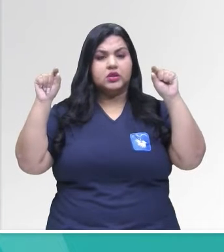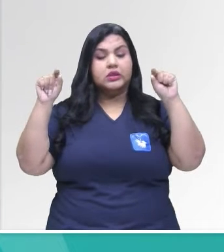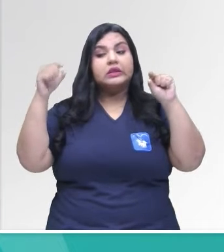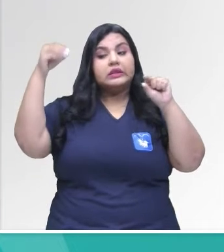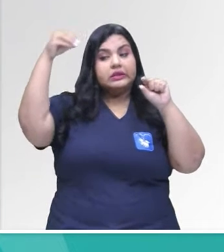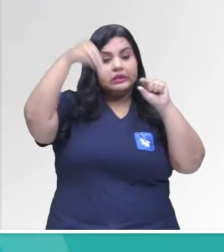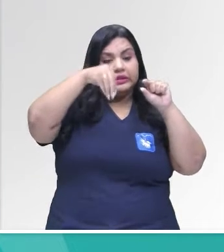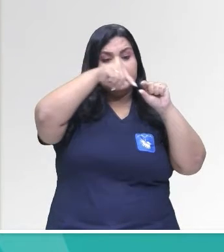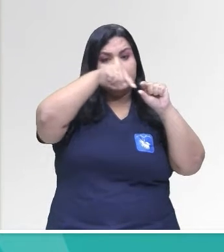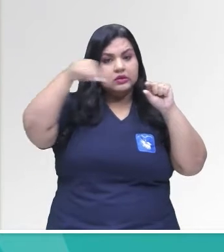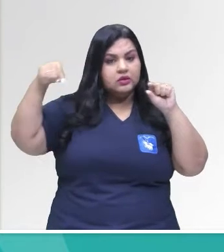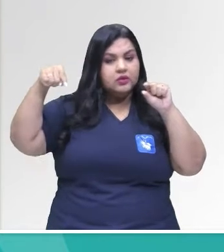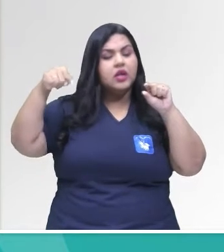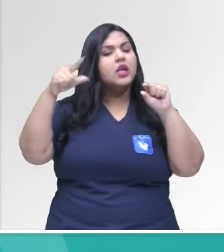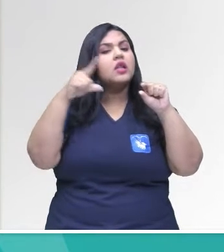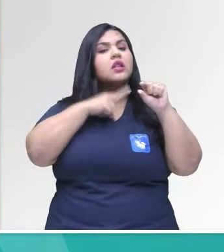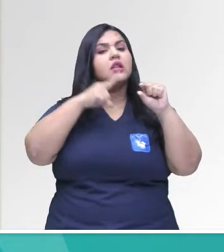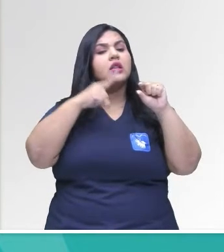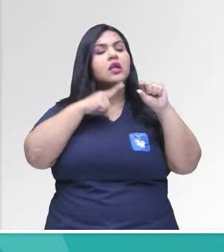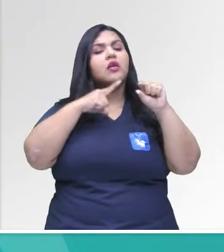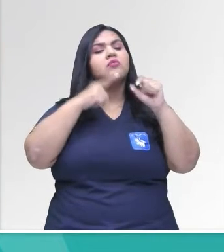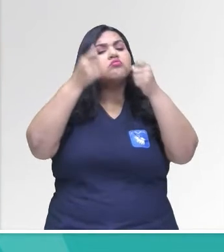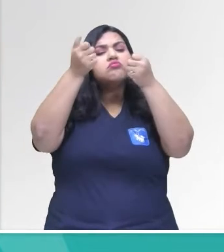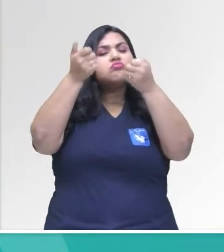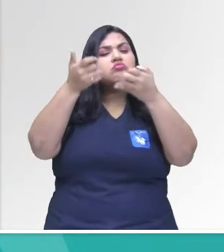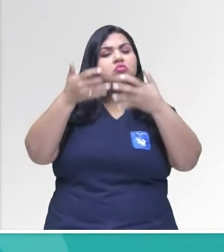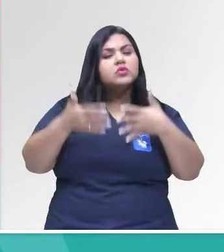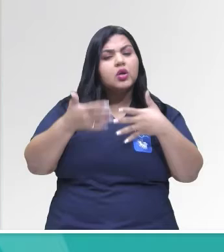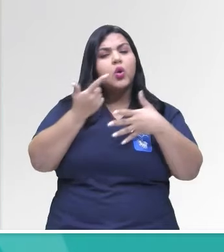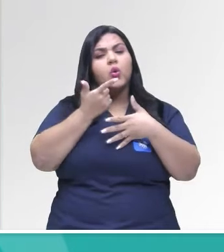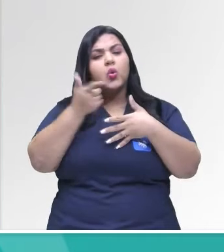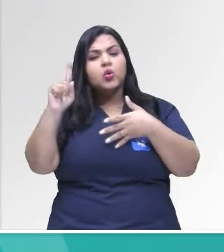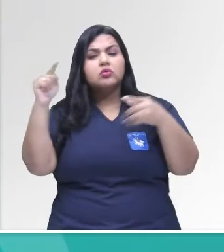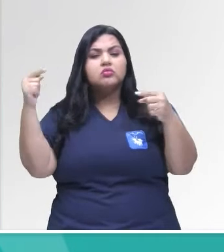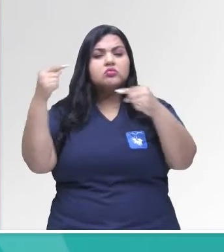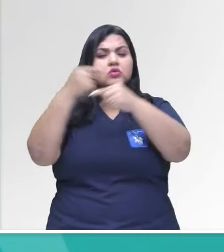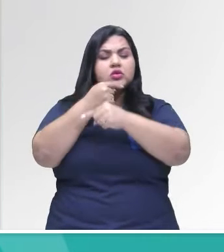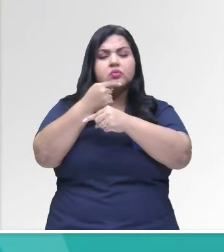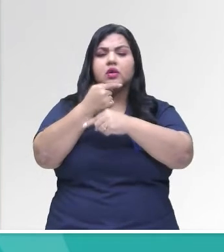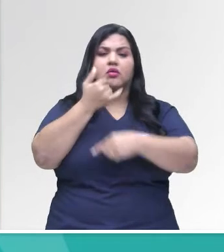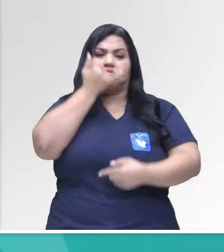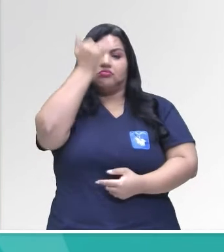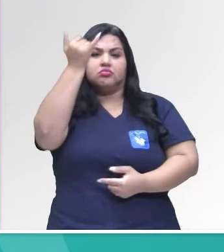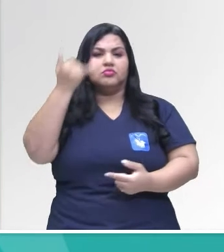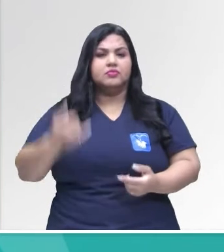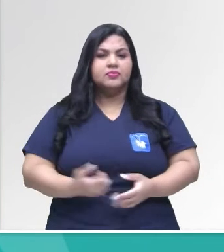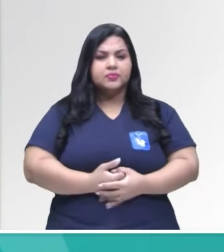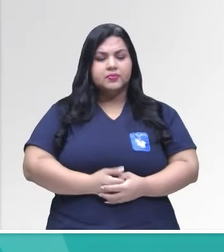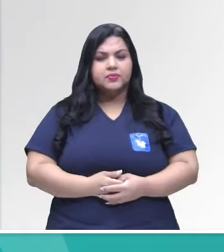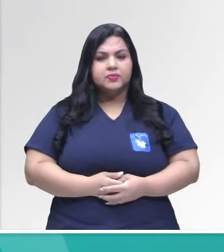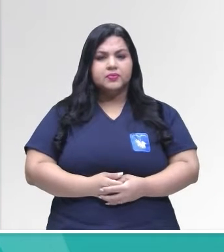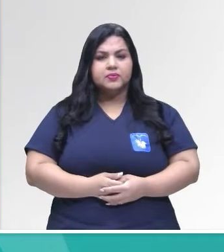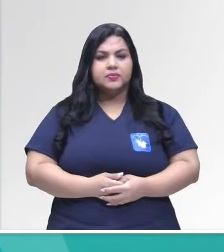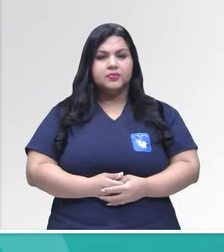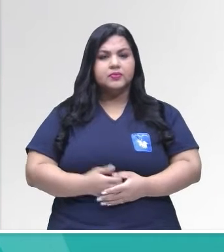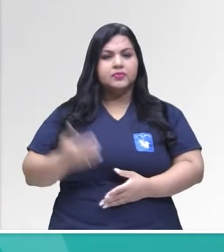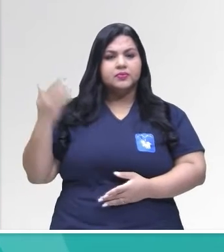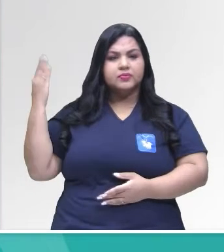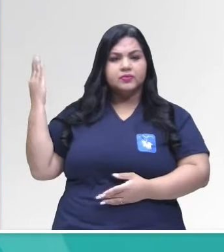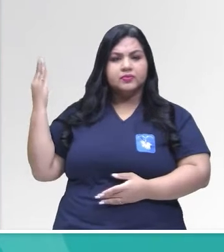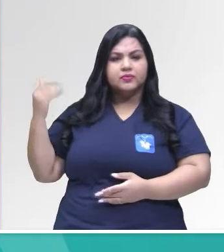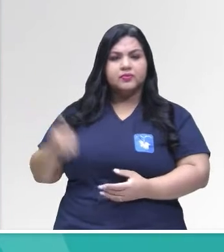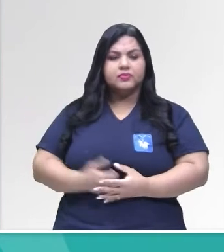nessa oração eu vou falar um pouco sobre uma outra invenção que foi por acaso. Vejam comigo. Aqui os